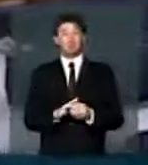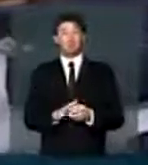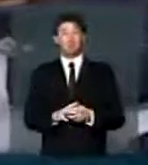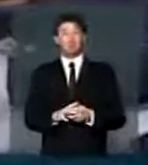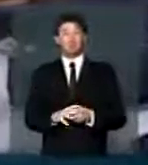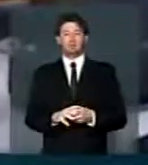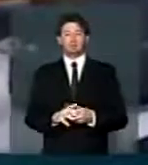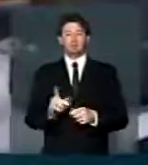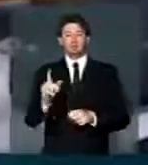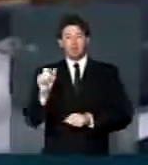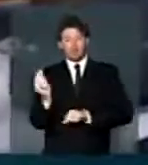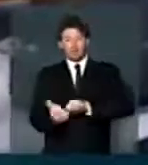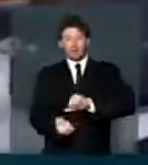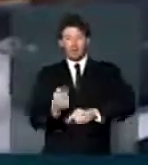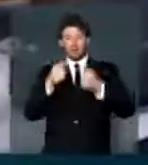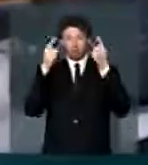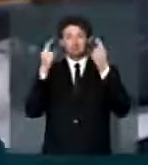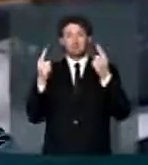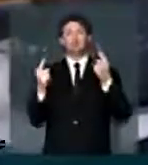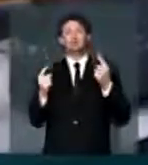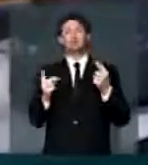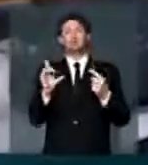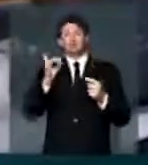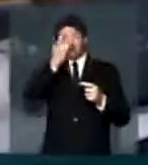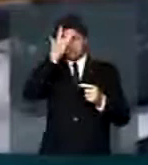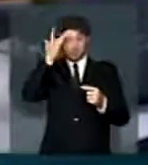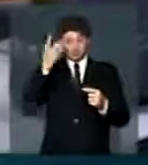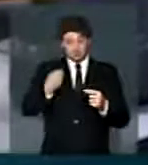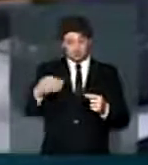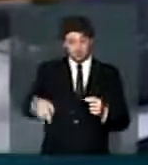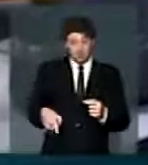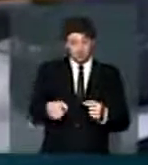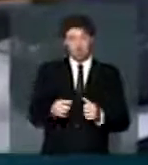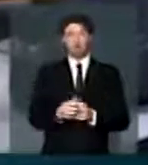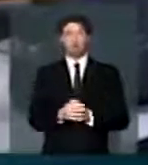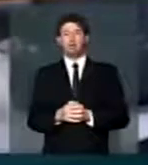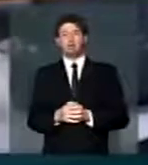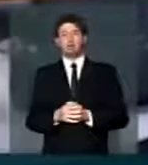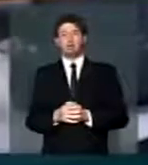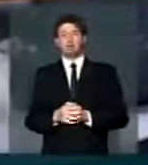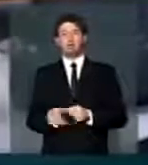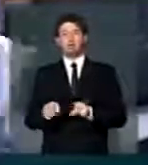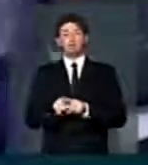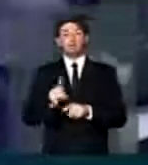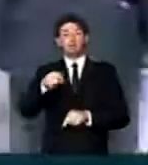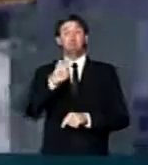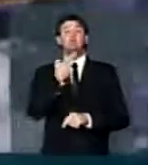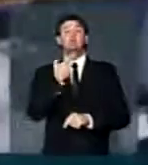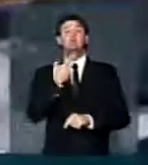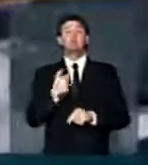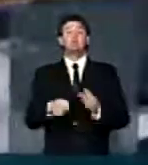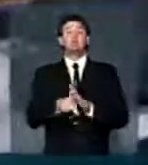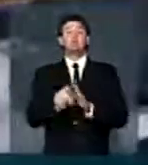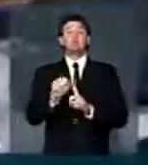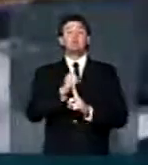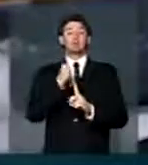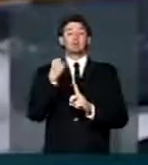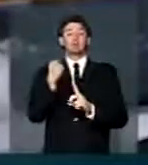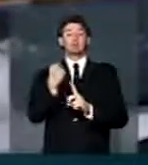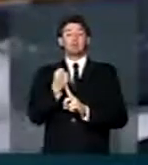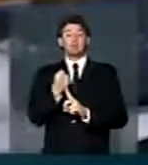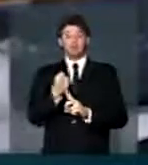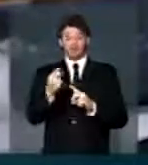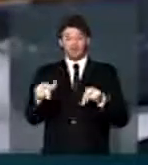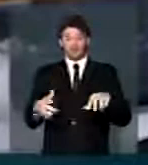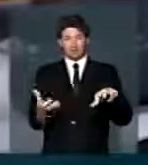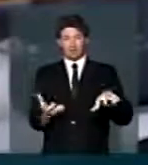da renovação das pessoas que aqui estão. Faz parte do desejo da sociedade de transformar o